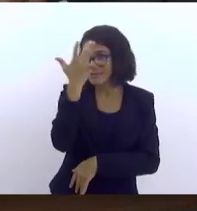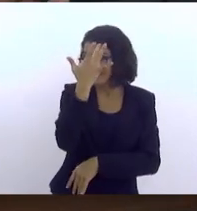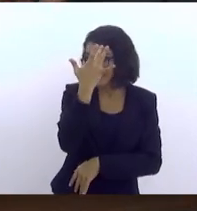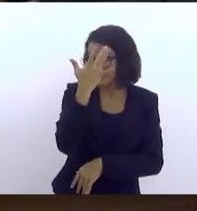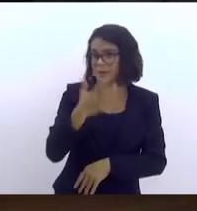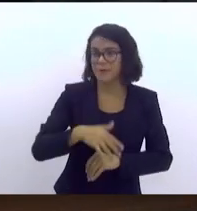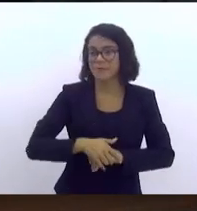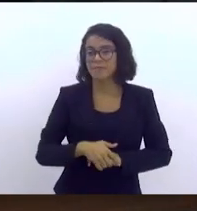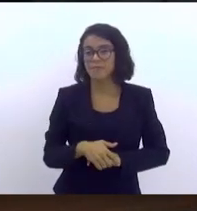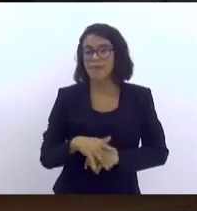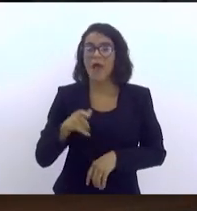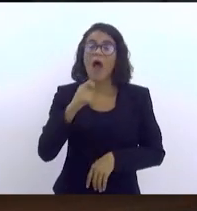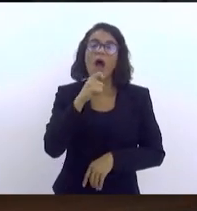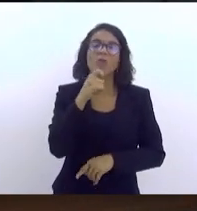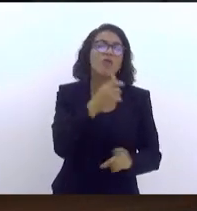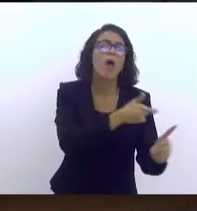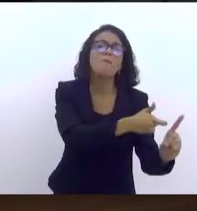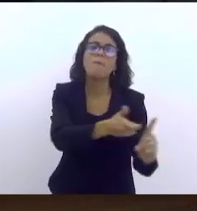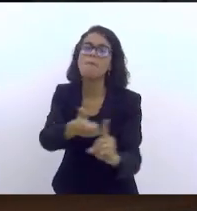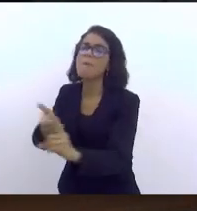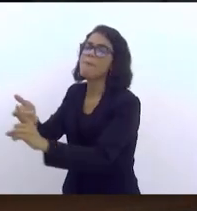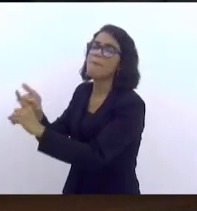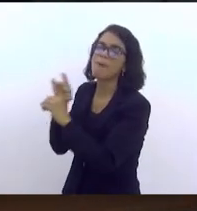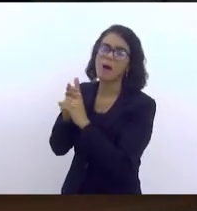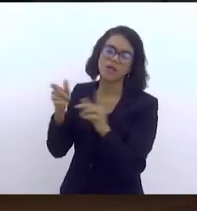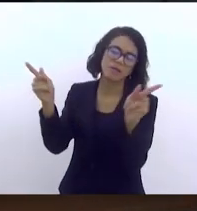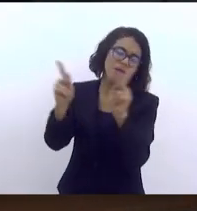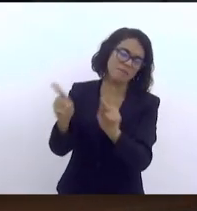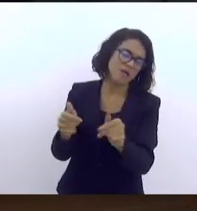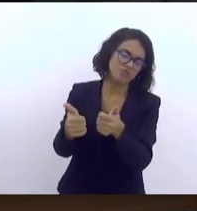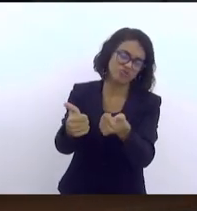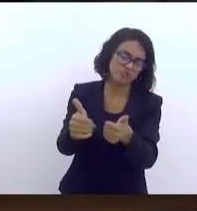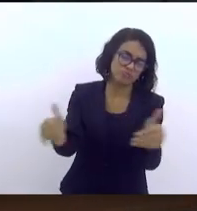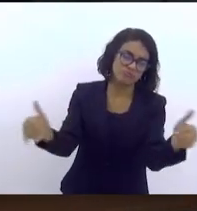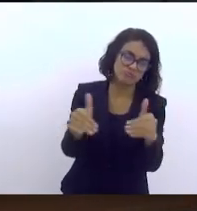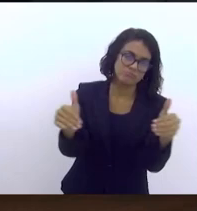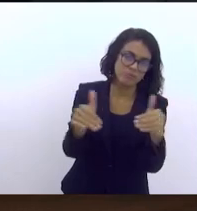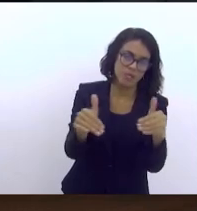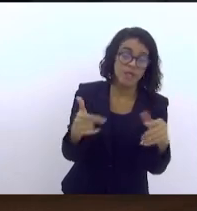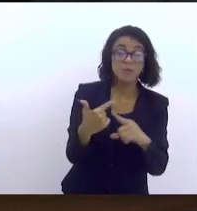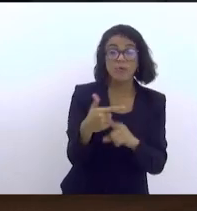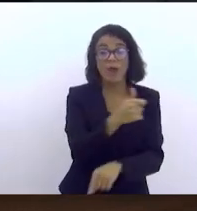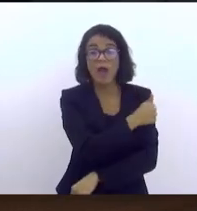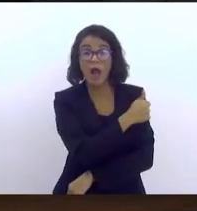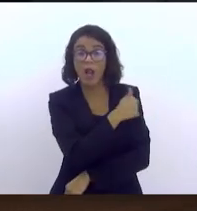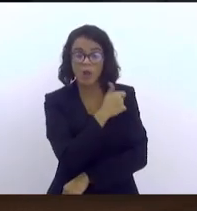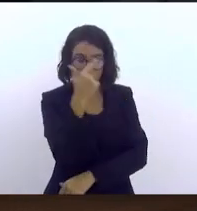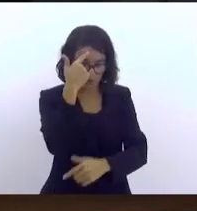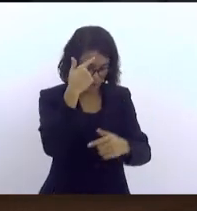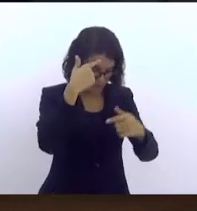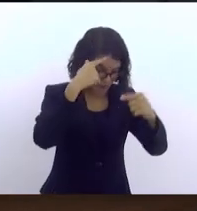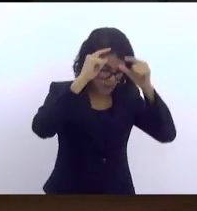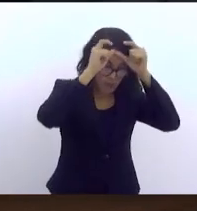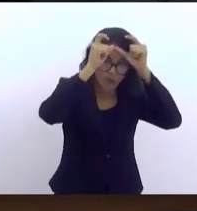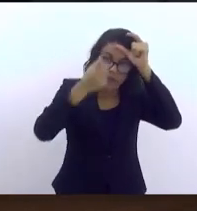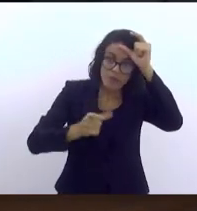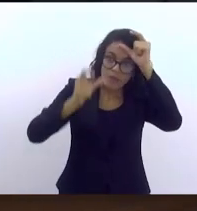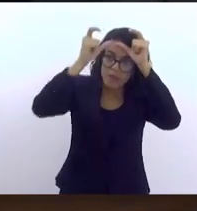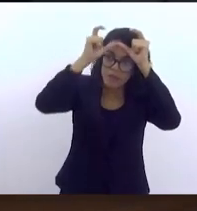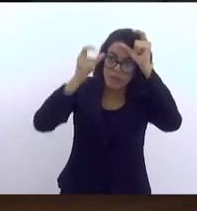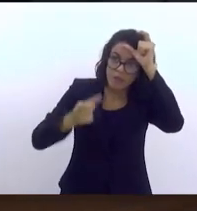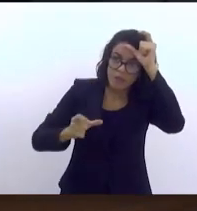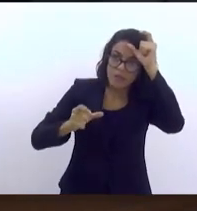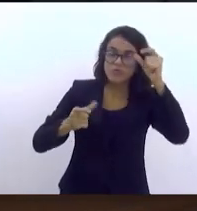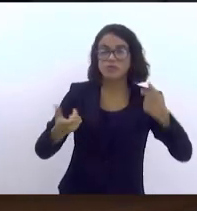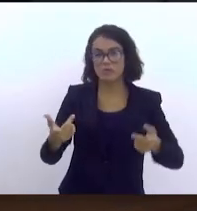Ah não houve massacre tá tudo em paz porque tem aluno perturbado porque eu acho que a despeito de